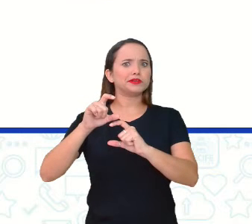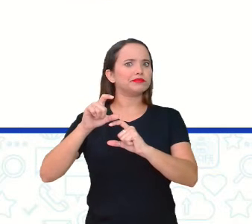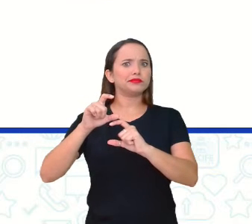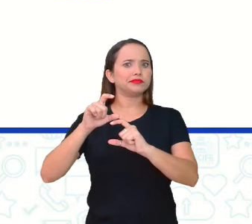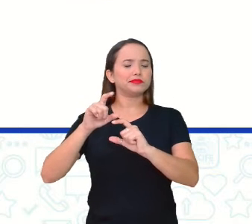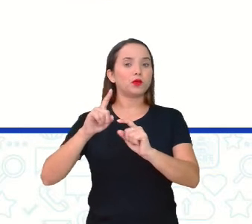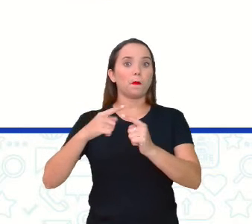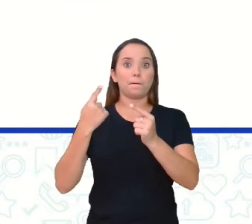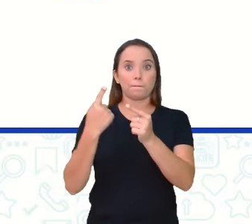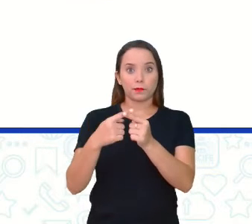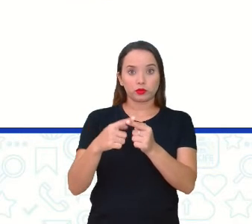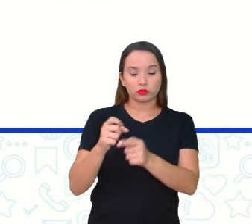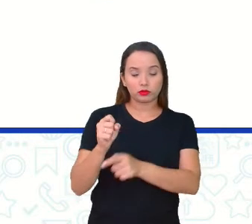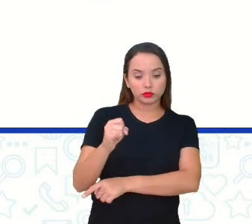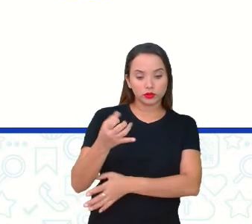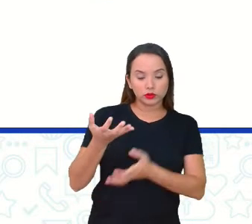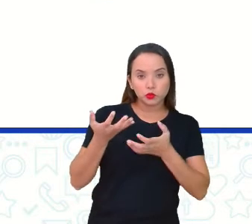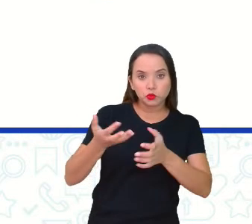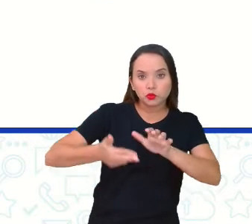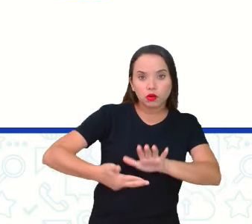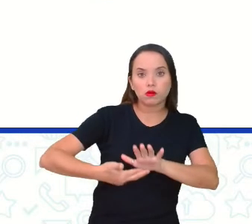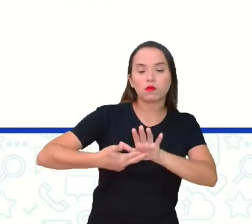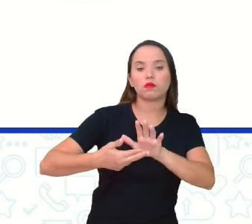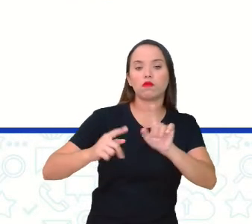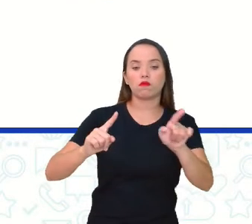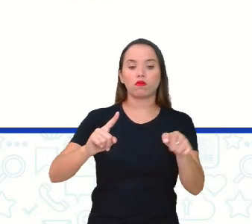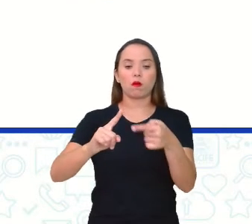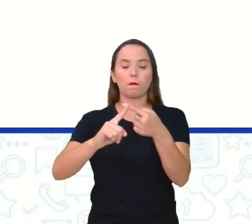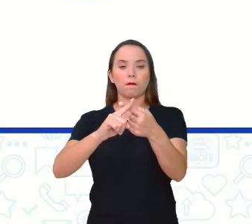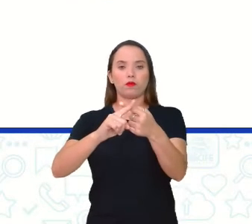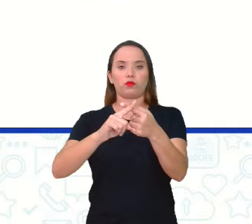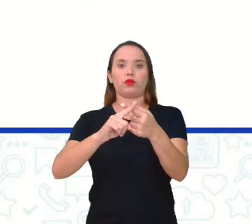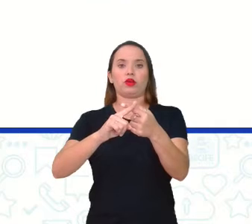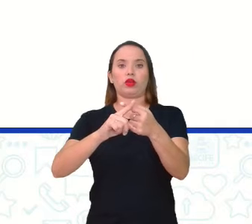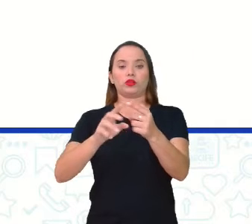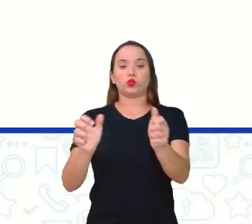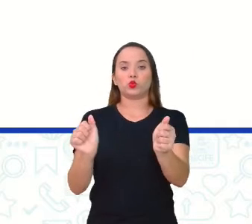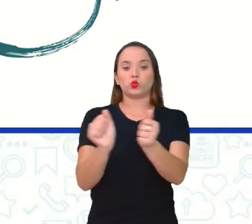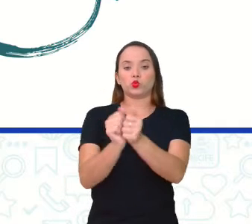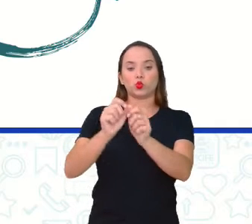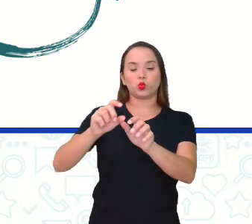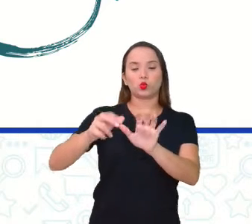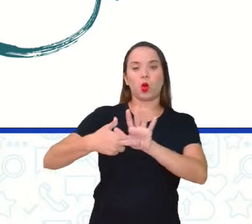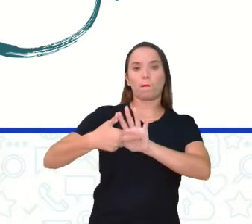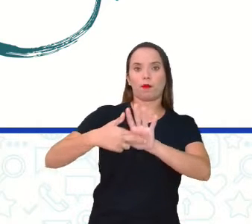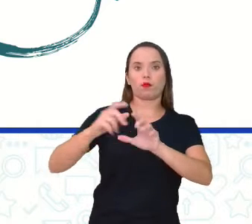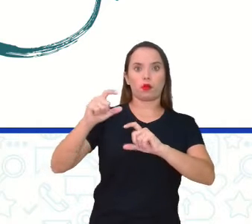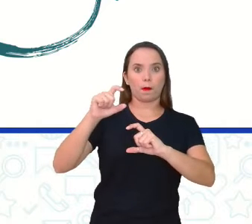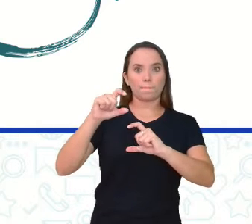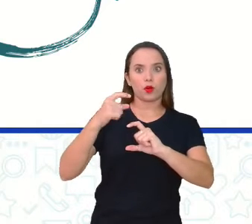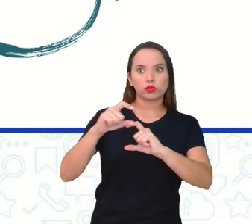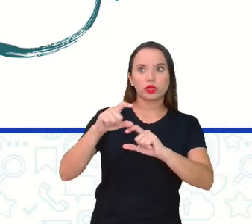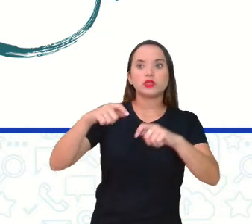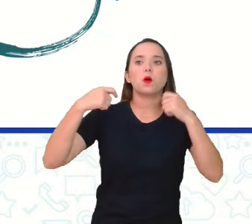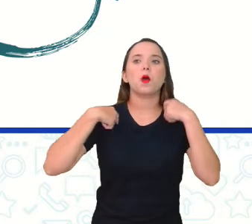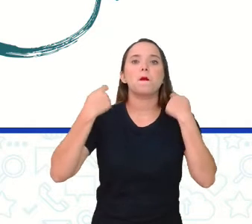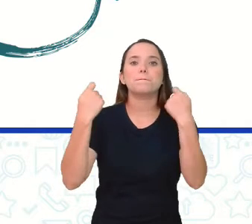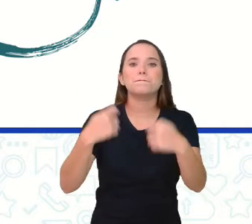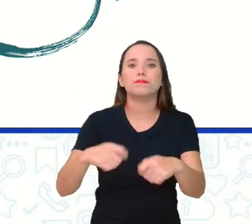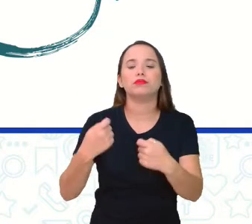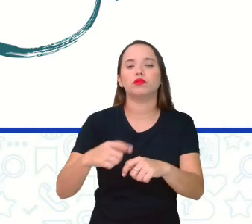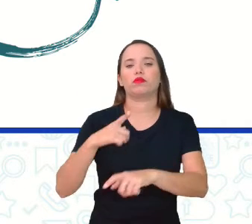Porque para eu poder representar uma multiplicação através de uma potenciação, eu vou precisar de que